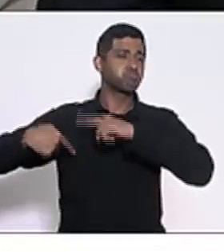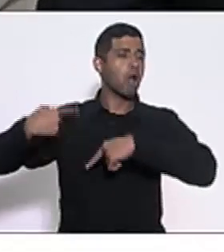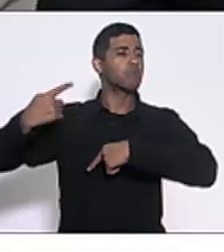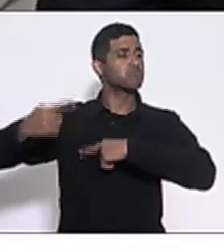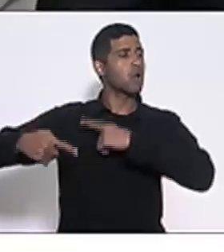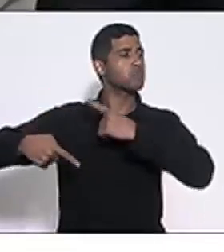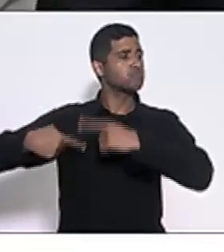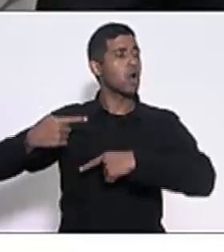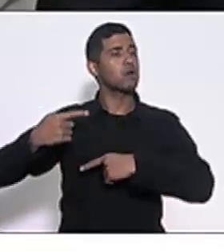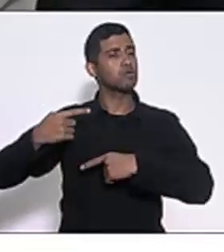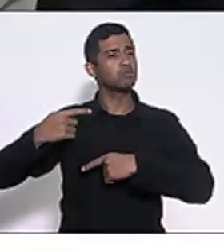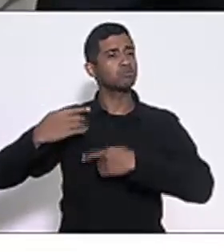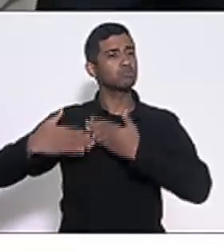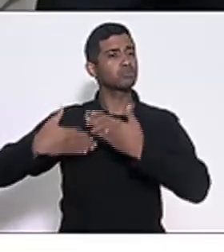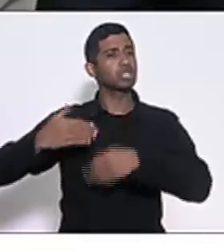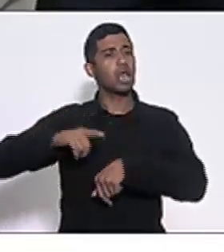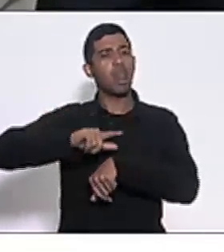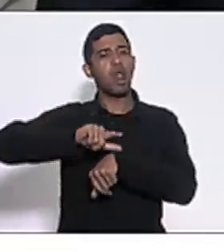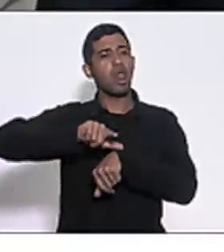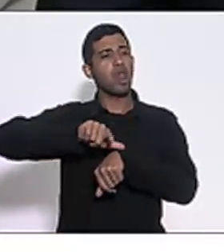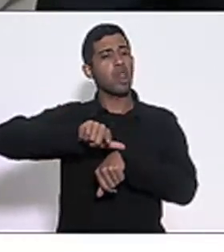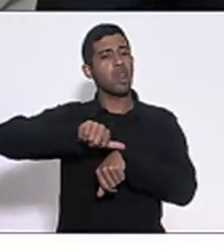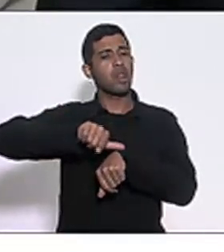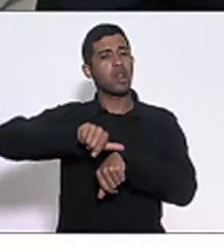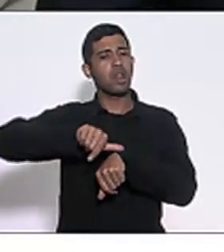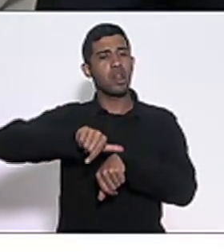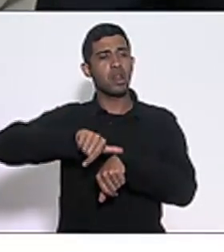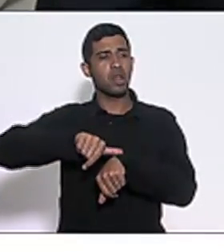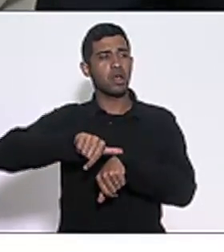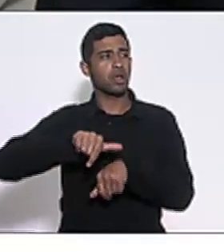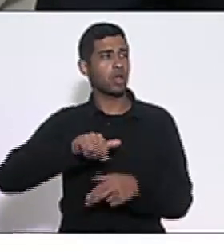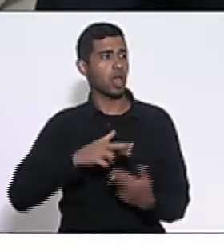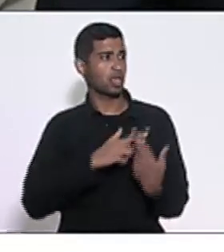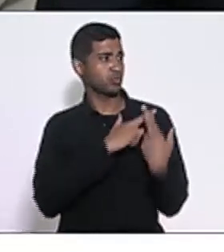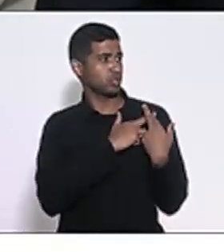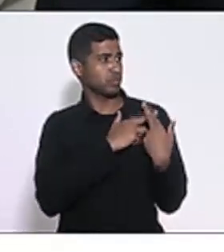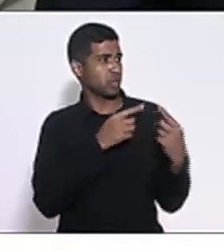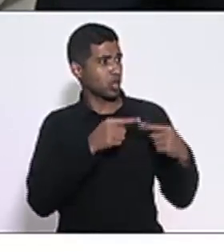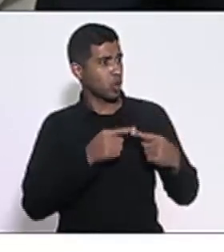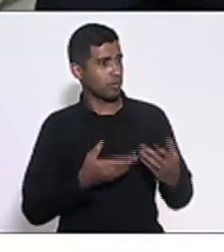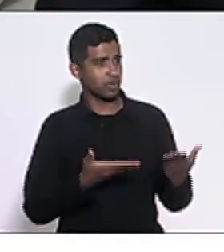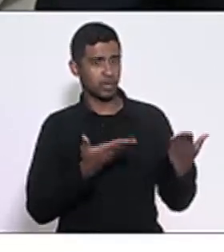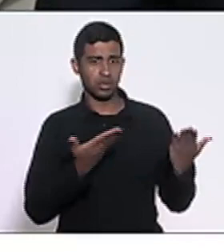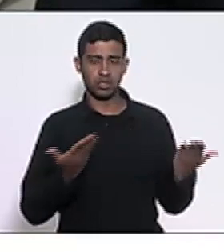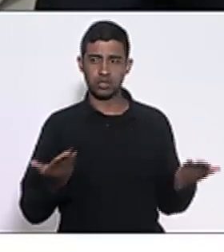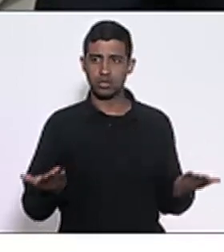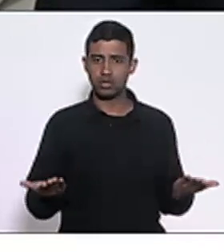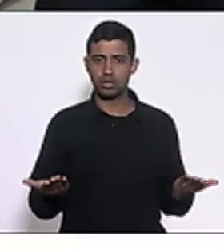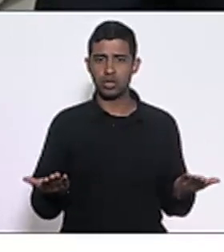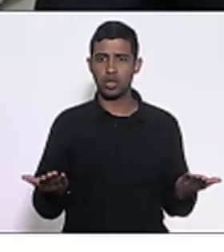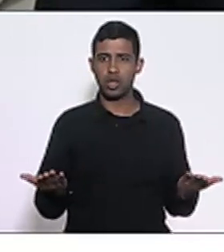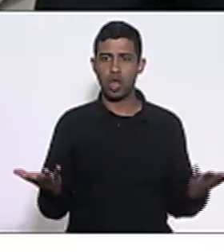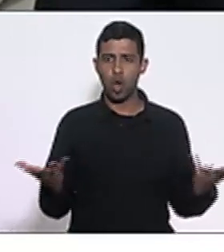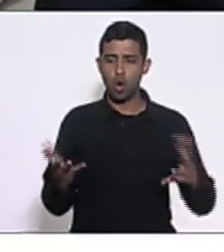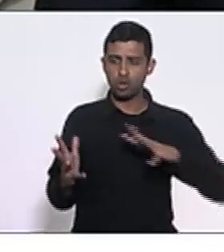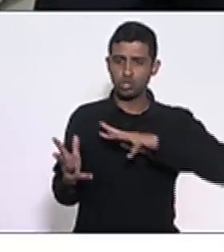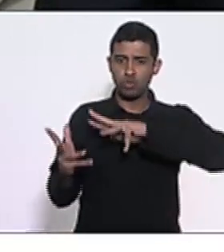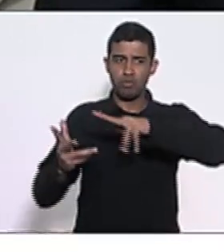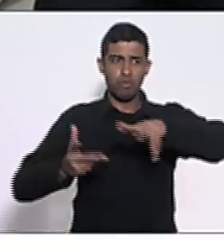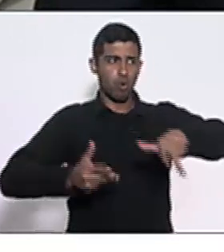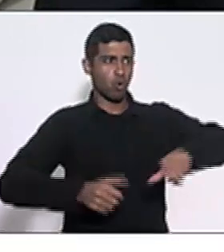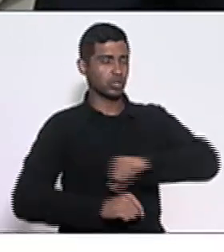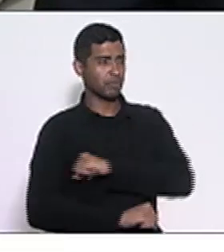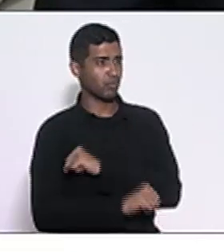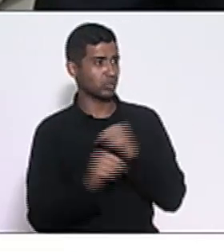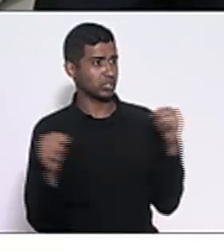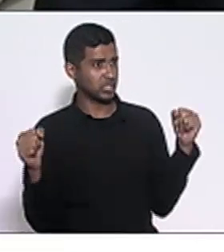é uma das suas funções. Não há possibilidade nenhuma hoje no mundo, e muito menos no